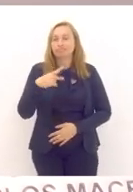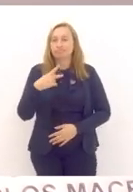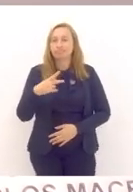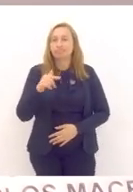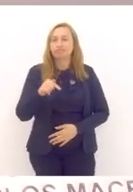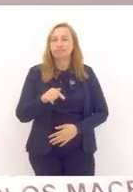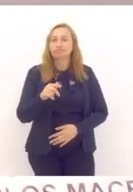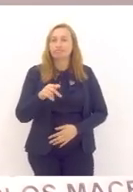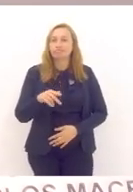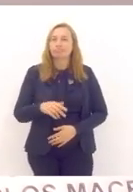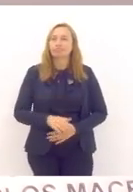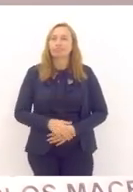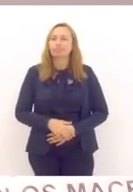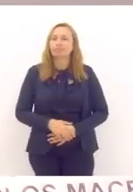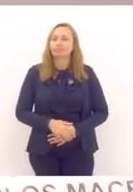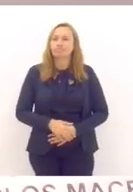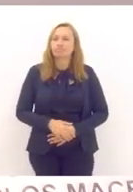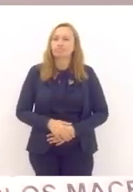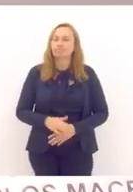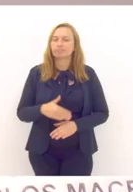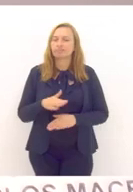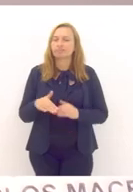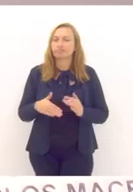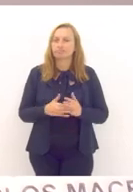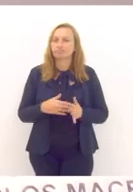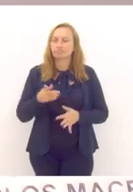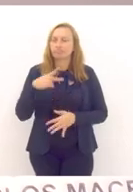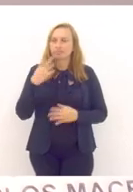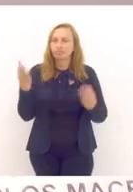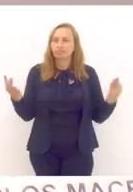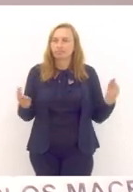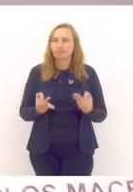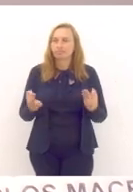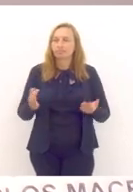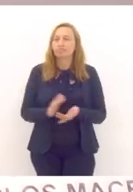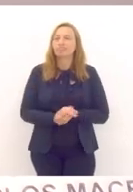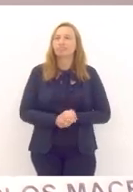fala do... Todas as falas foram ótimas,